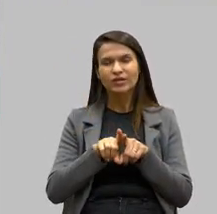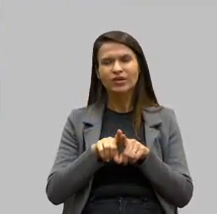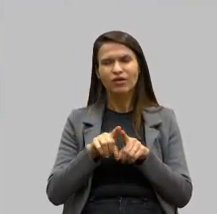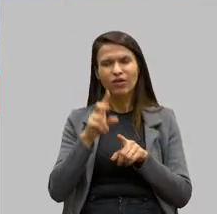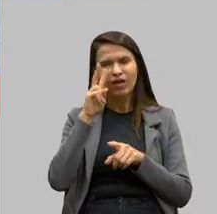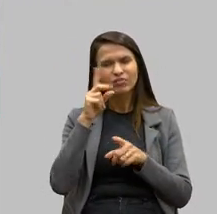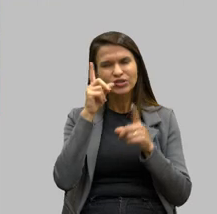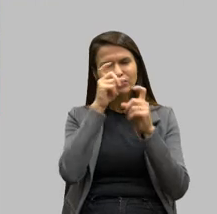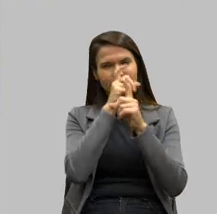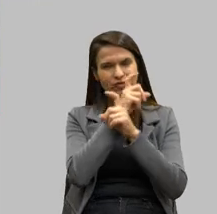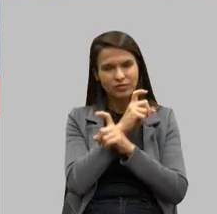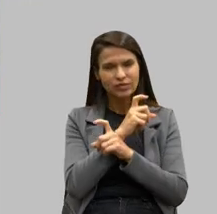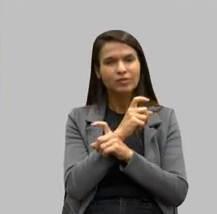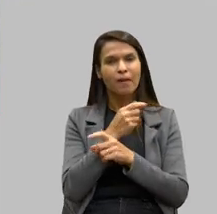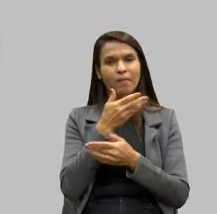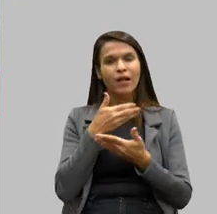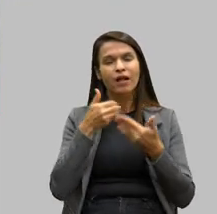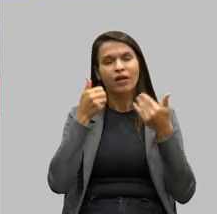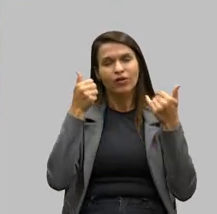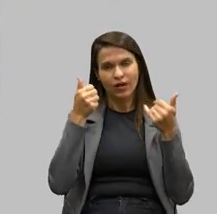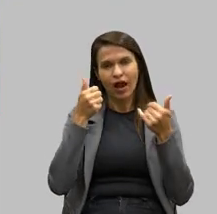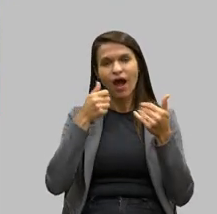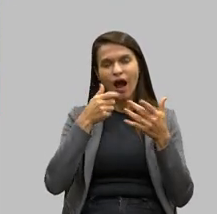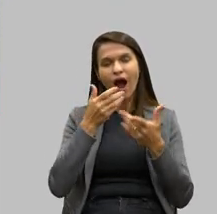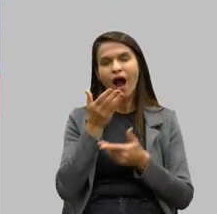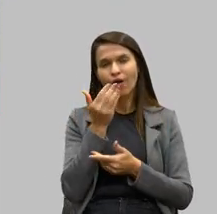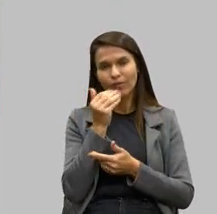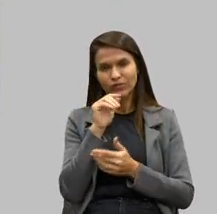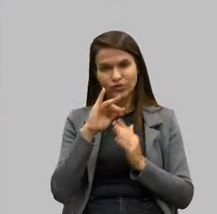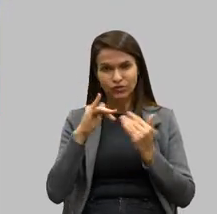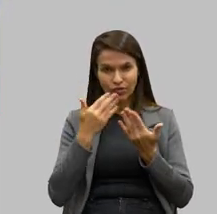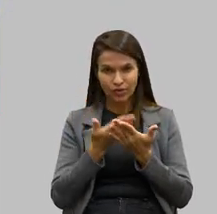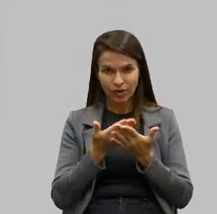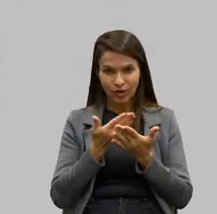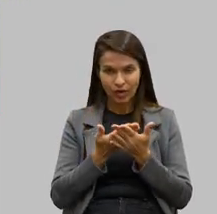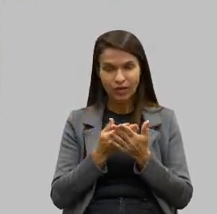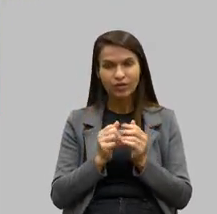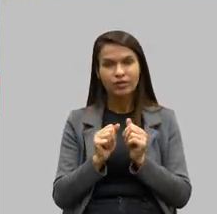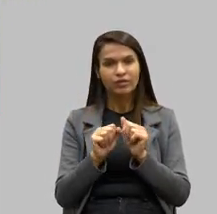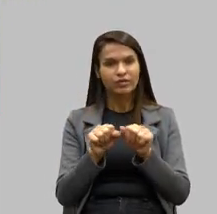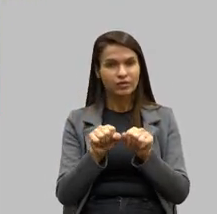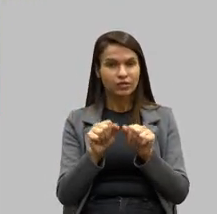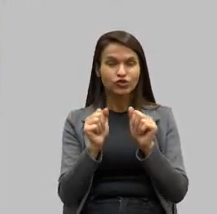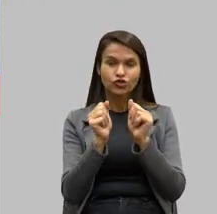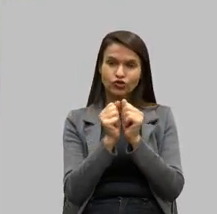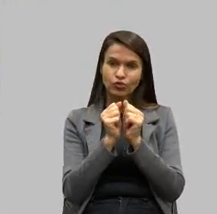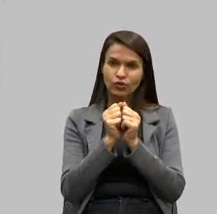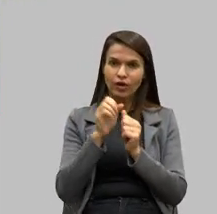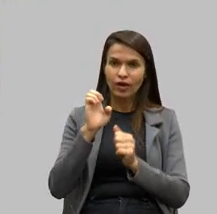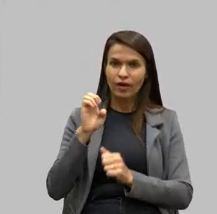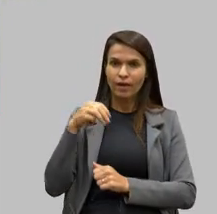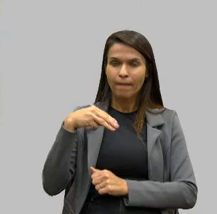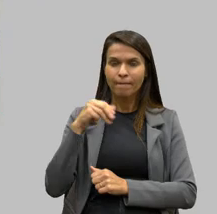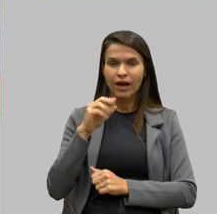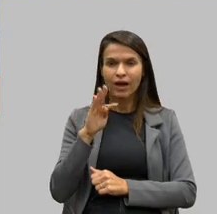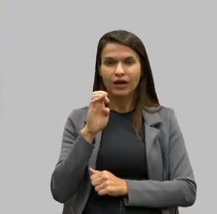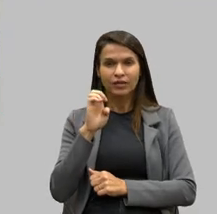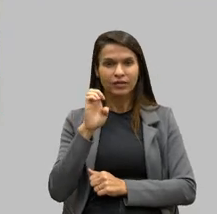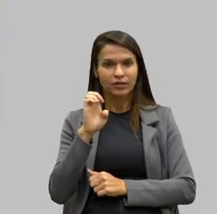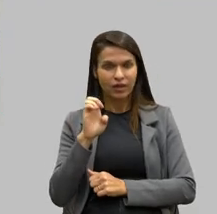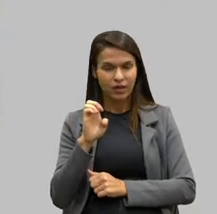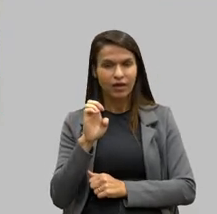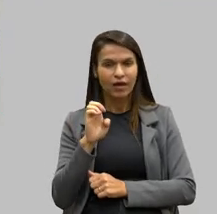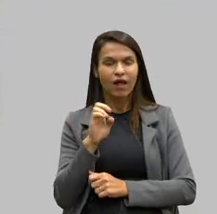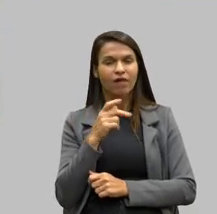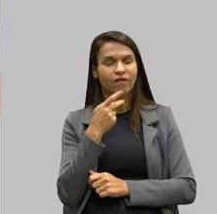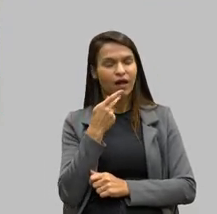eles passavam na ponta para melhorar a merenda escolar. E, além disso, junto com a EMATER, nós conseguimos, e a EMATER fala